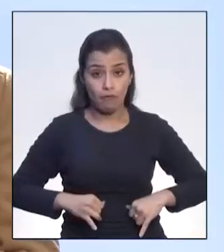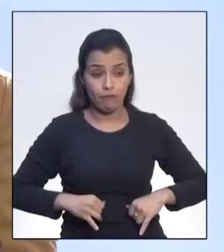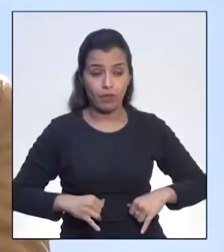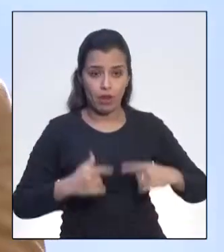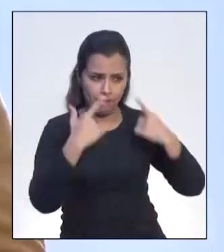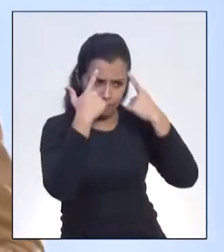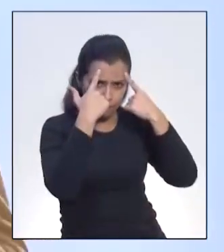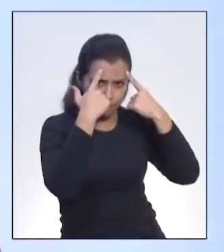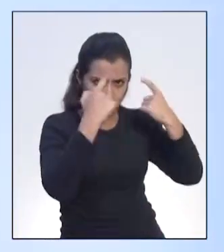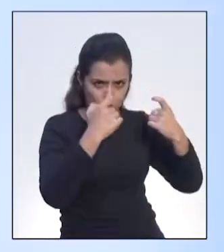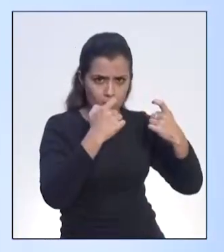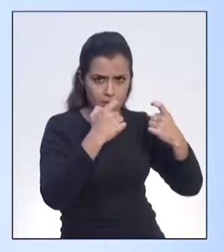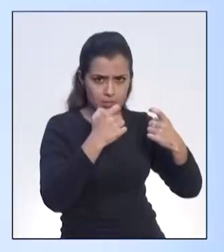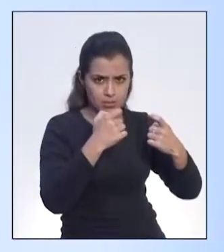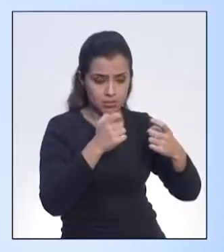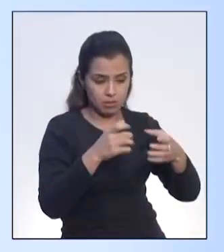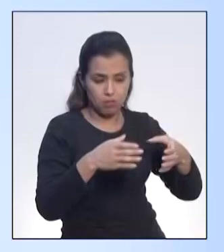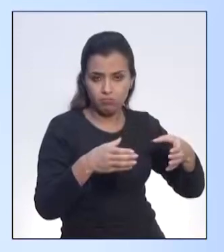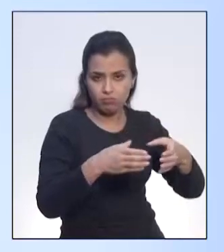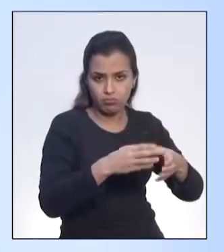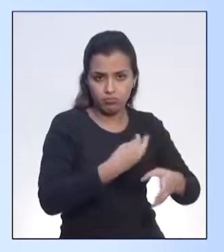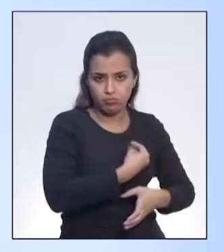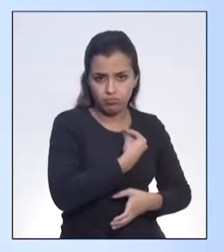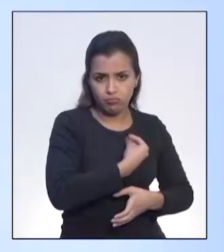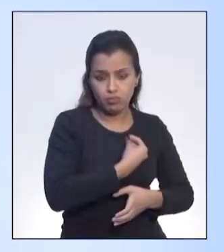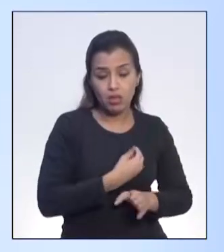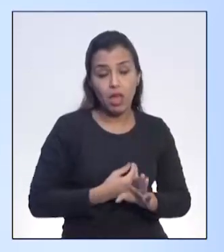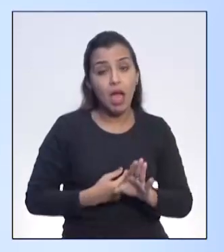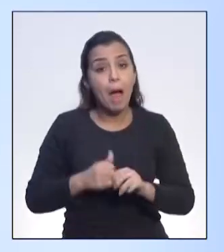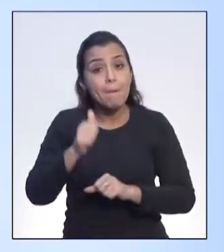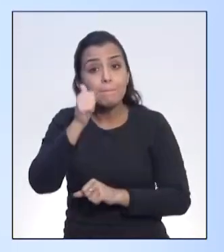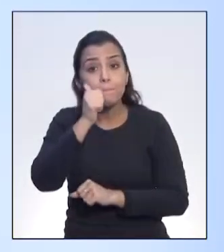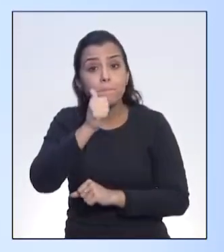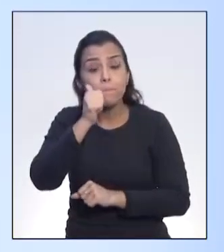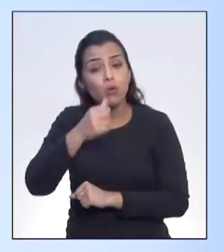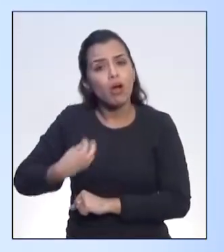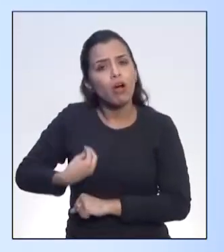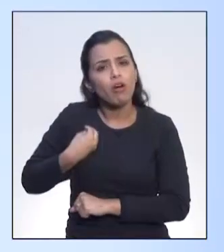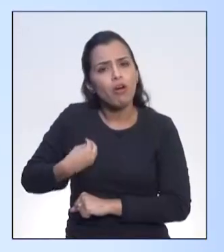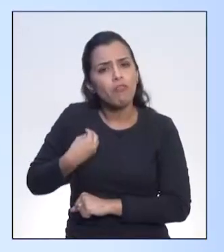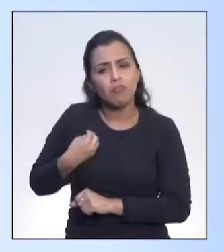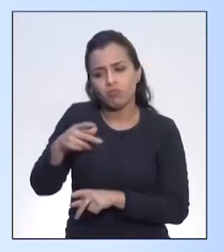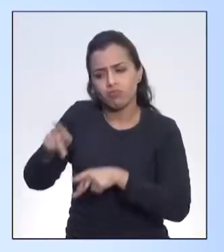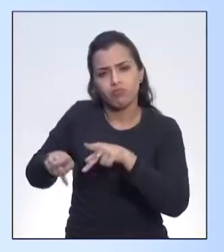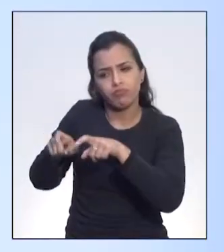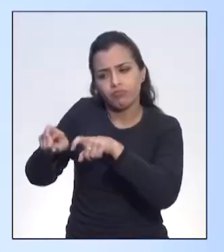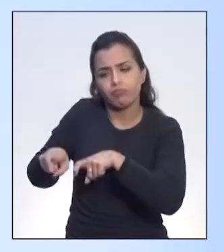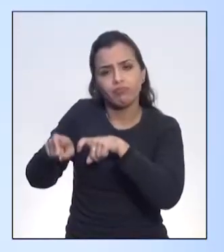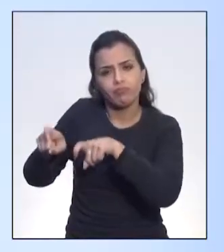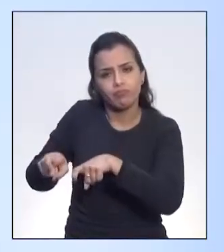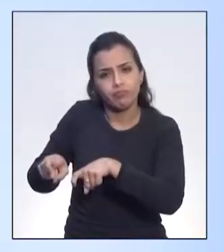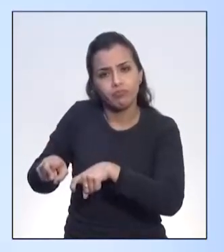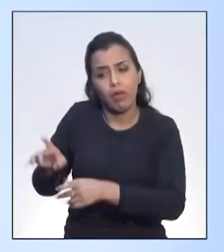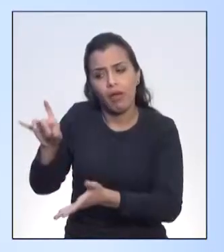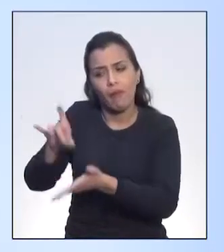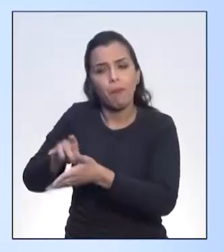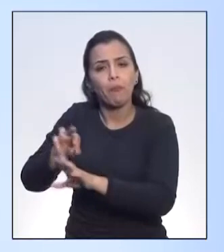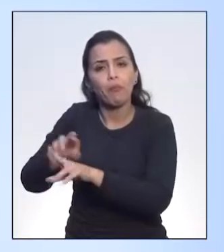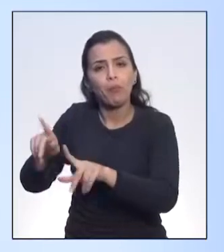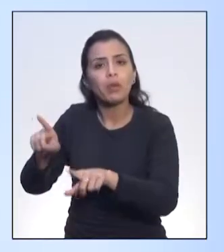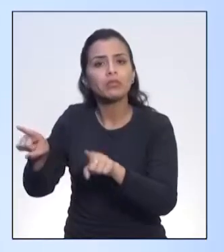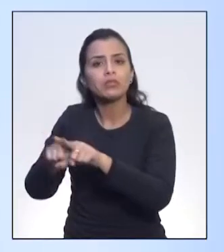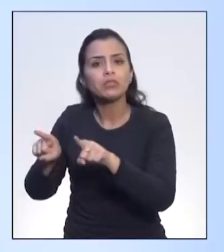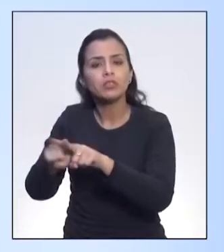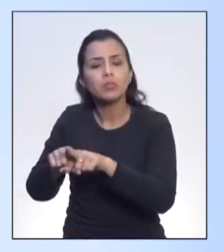também dentro da sua realidade. A mulher que vive na zona rural tem outra realidade também.